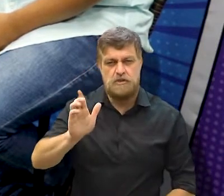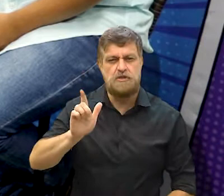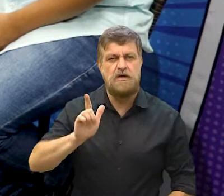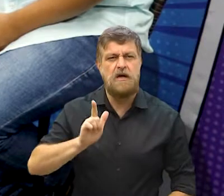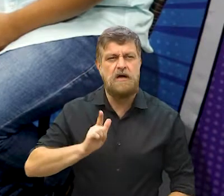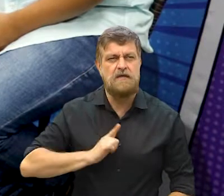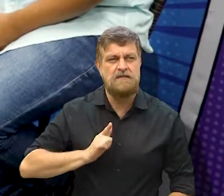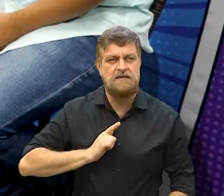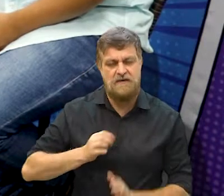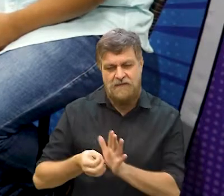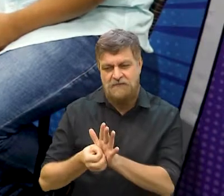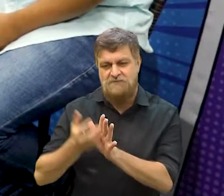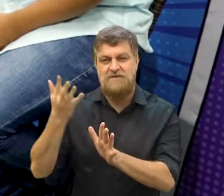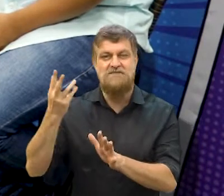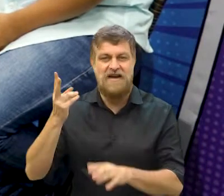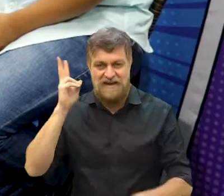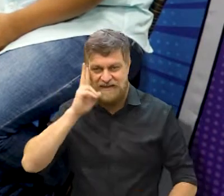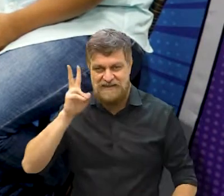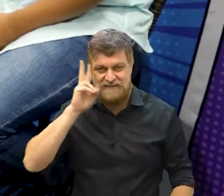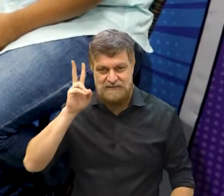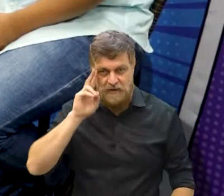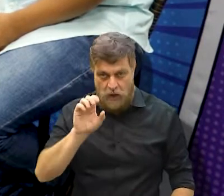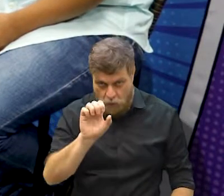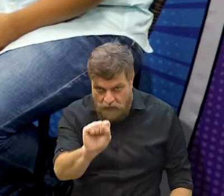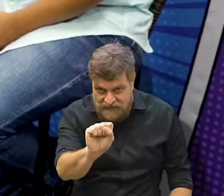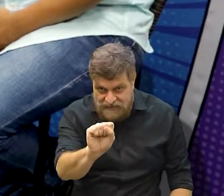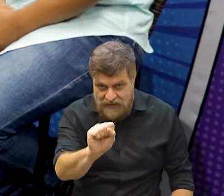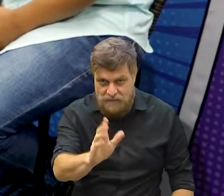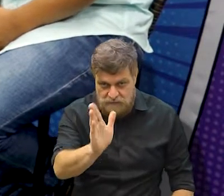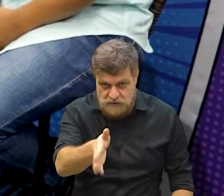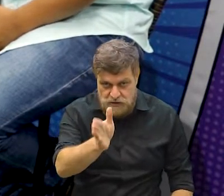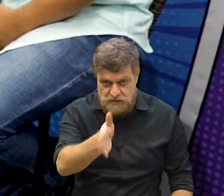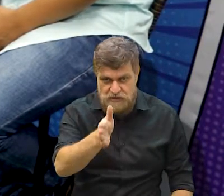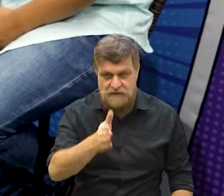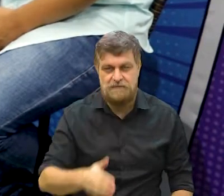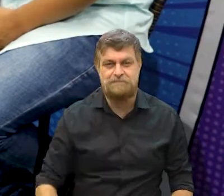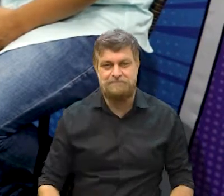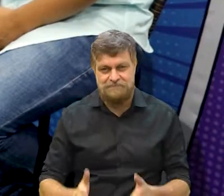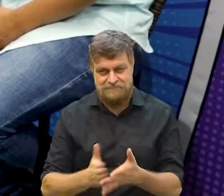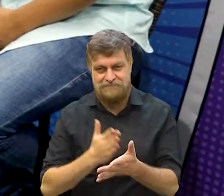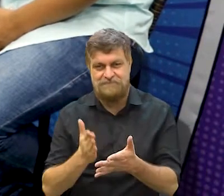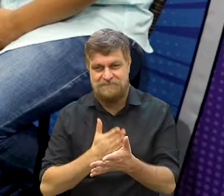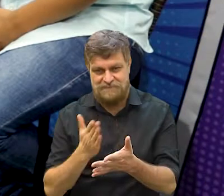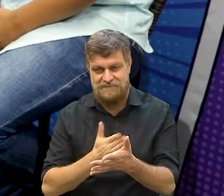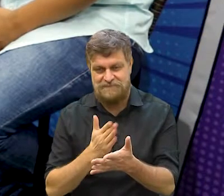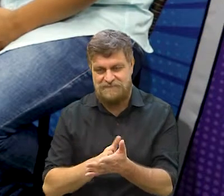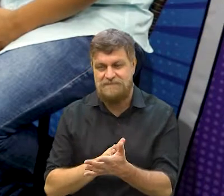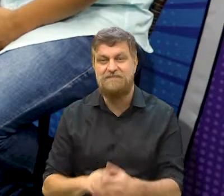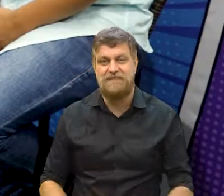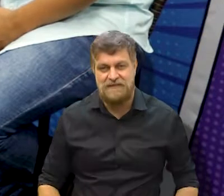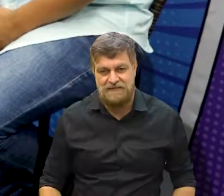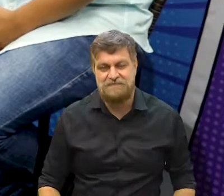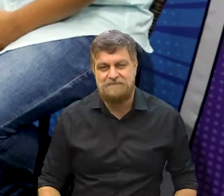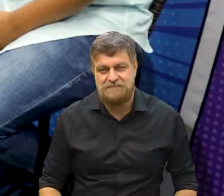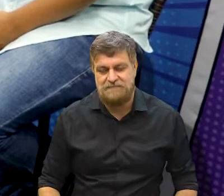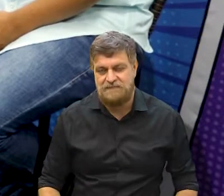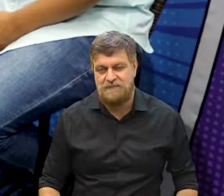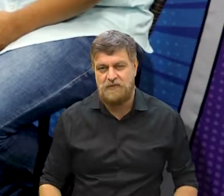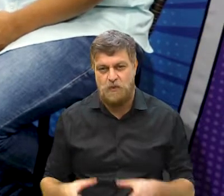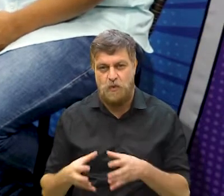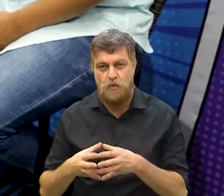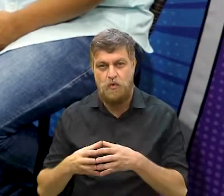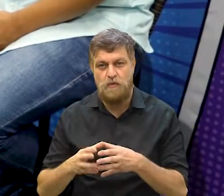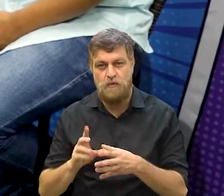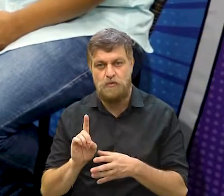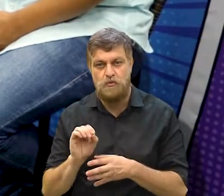no... São várias histórias, né? Oitavo volume? Oitava edição da Turma do Kalil. Essa